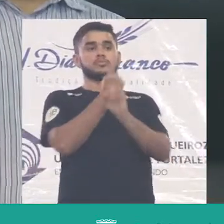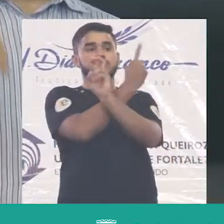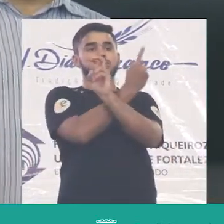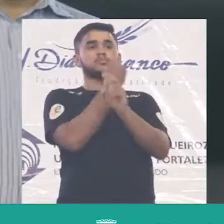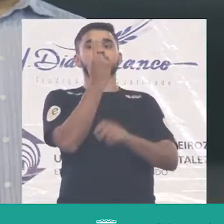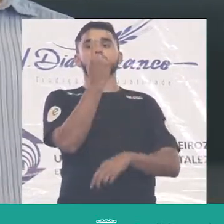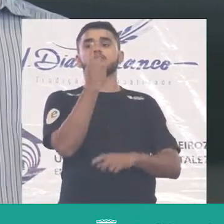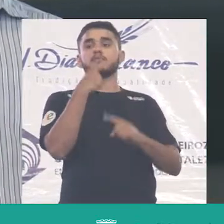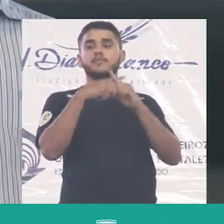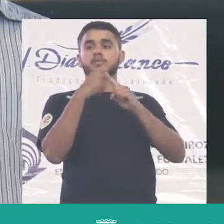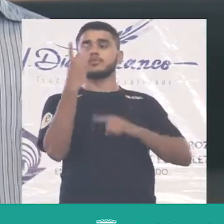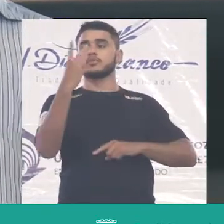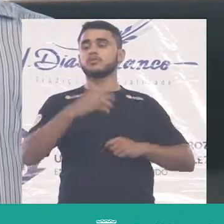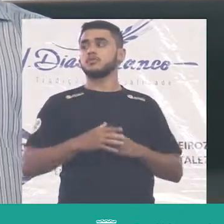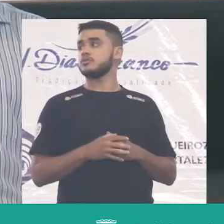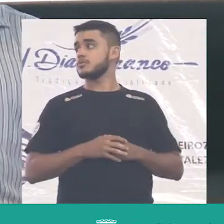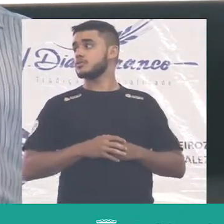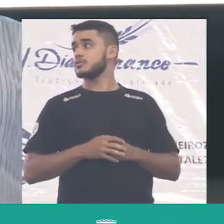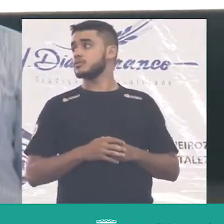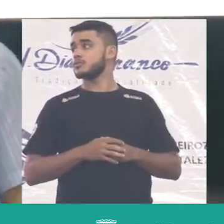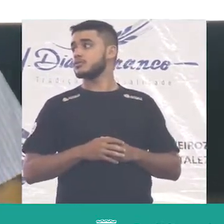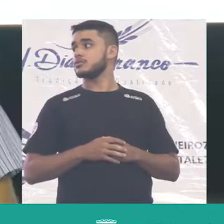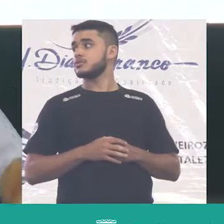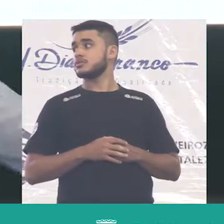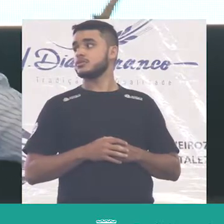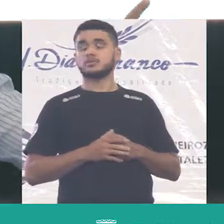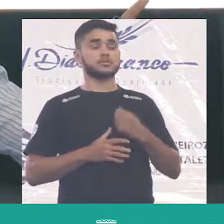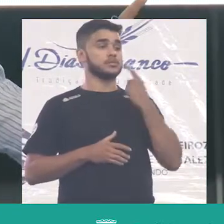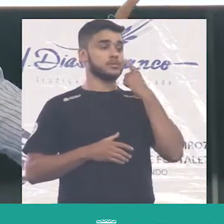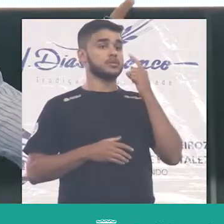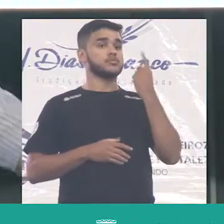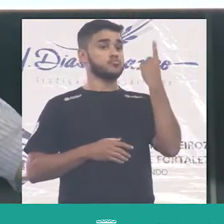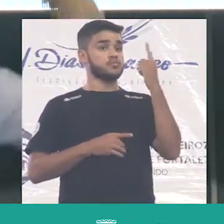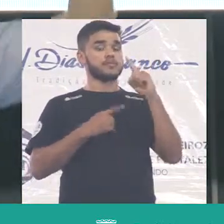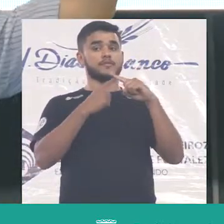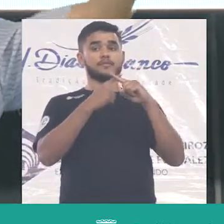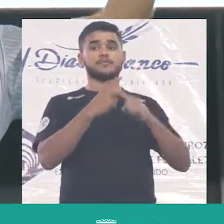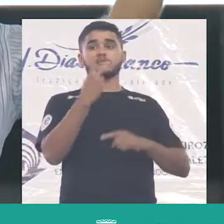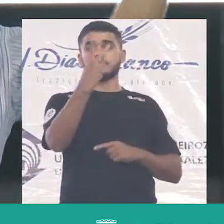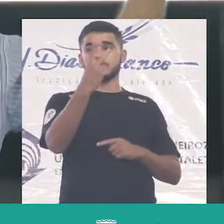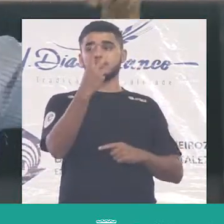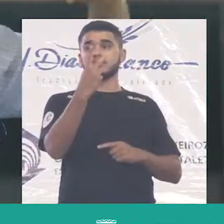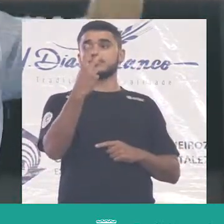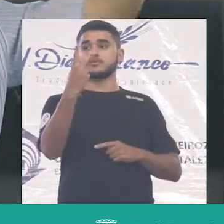é 1 vezes 2? Não é 2? Então a tua resposta vai ser